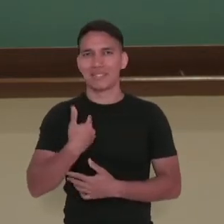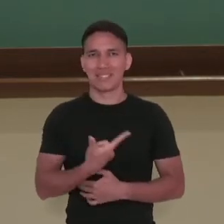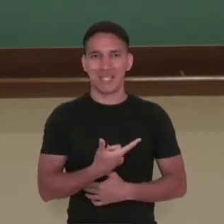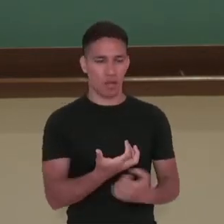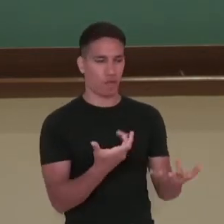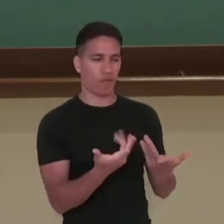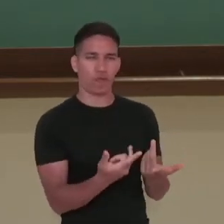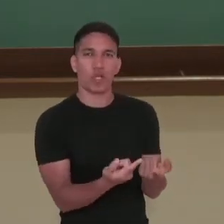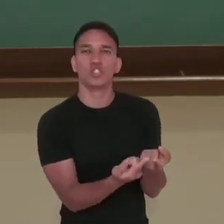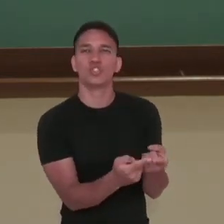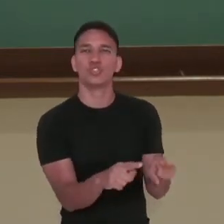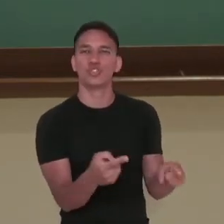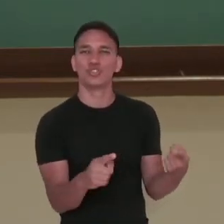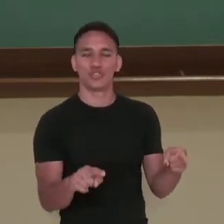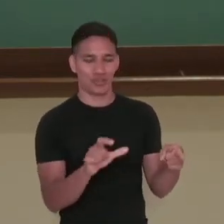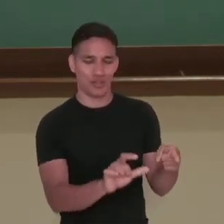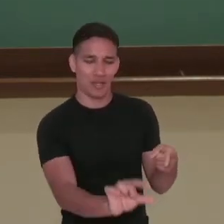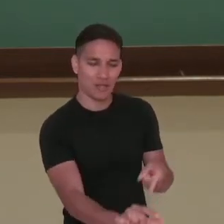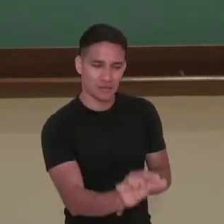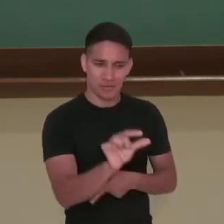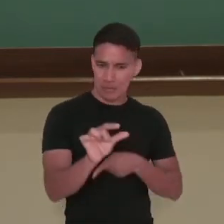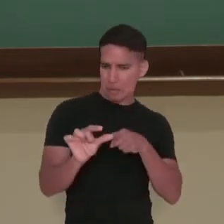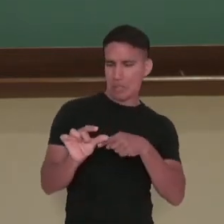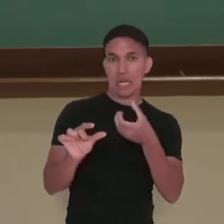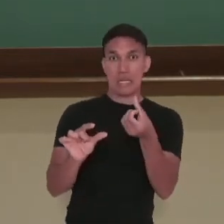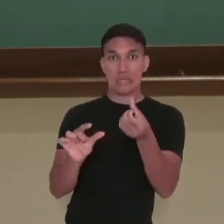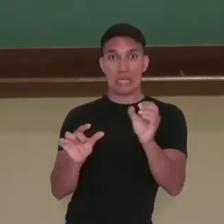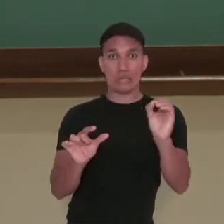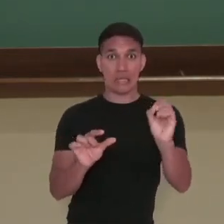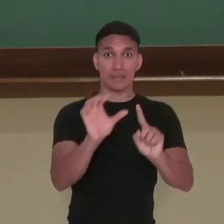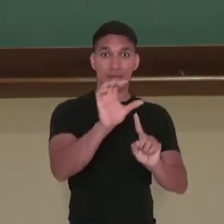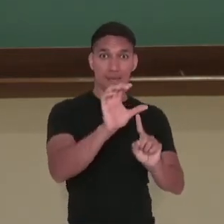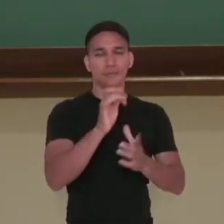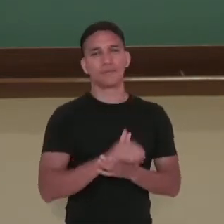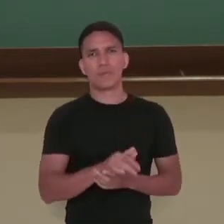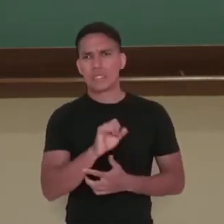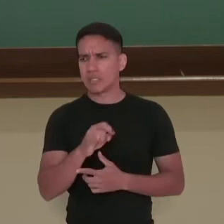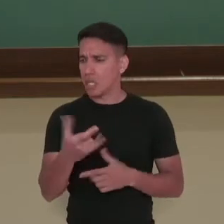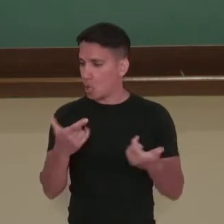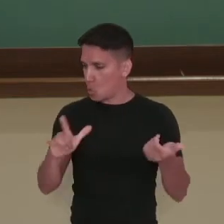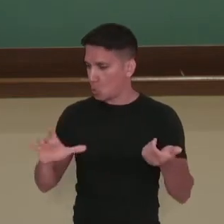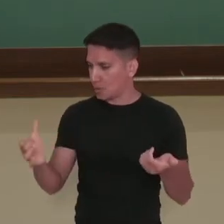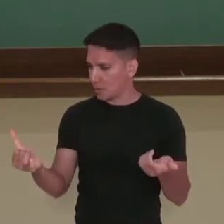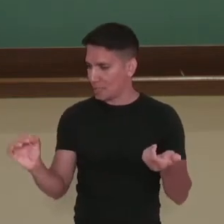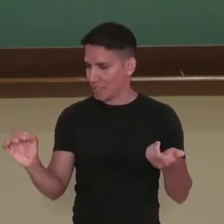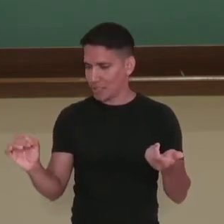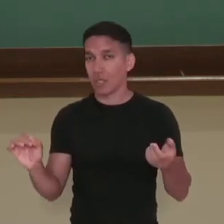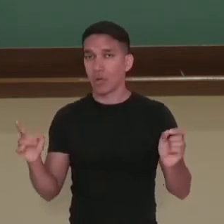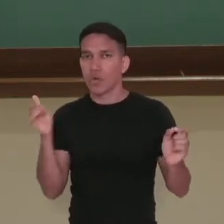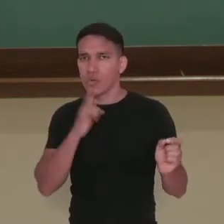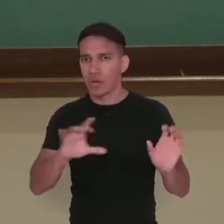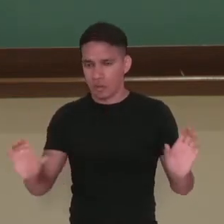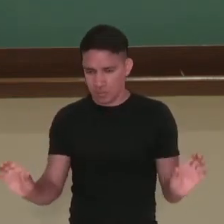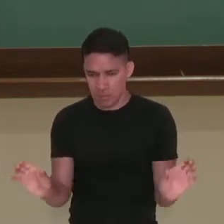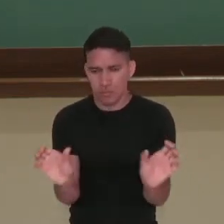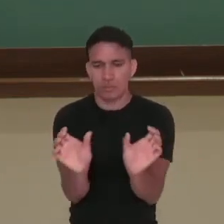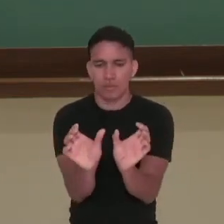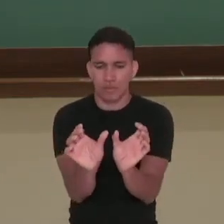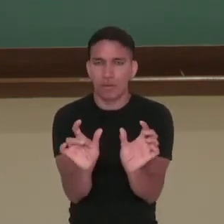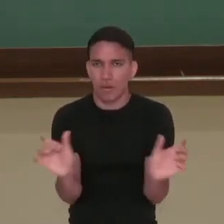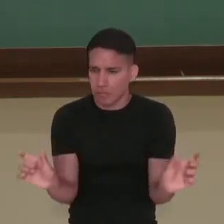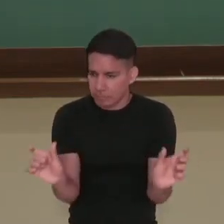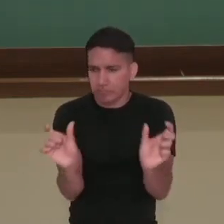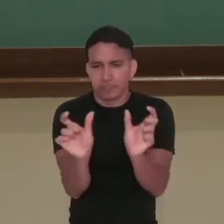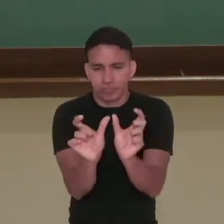do churrasco que está lá, sei lá, 600 Celsius, se eu pegar outra brasa 600 Celsius, né? Se eu aproximar